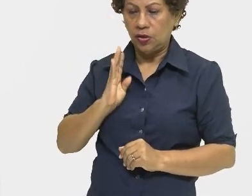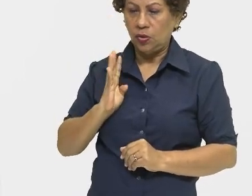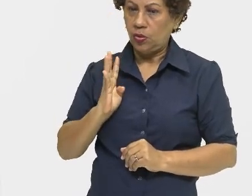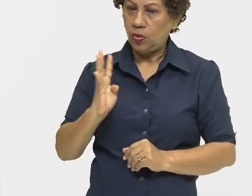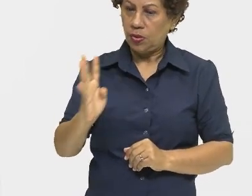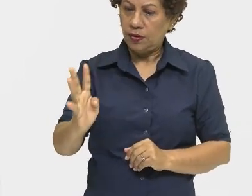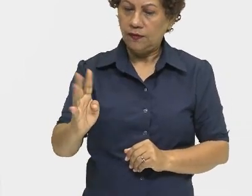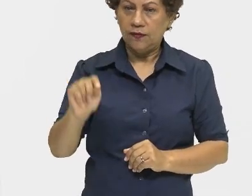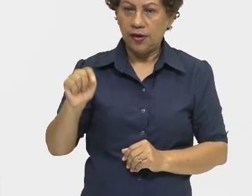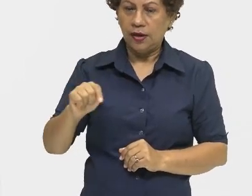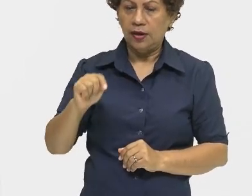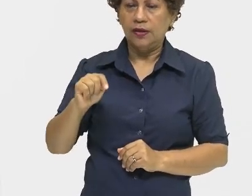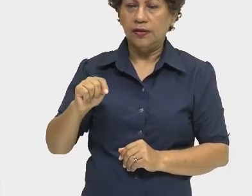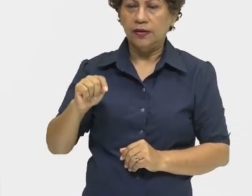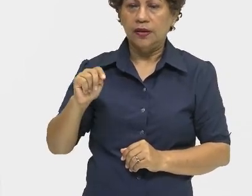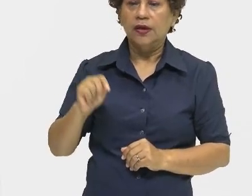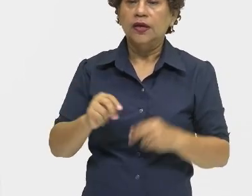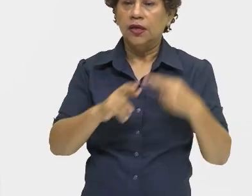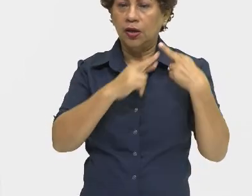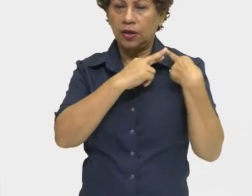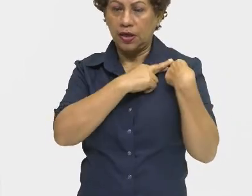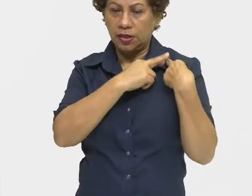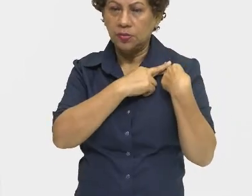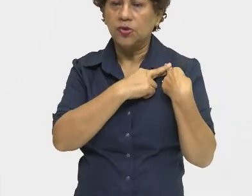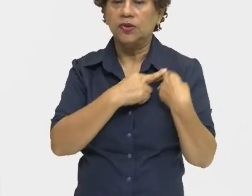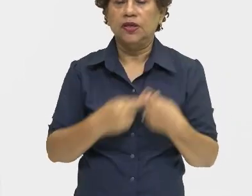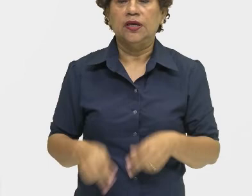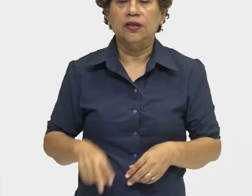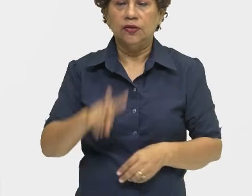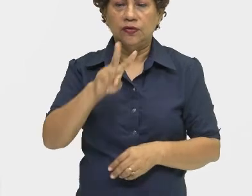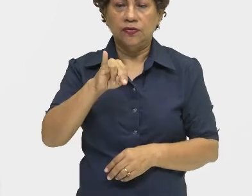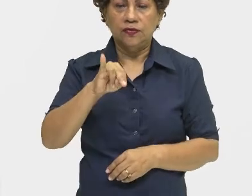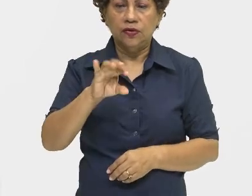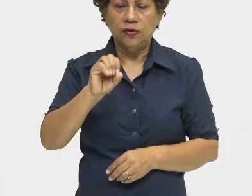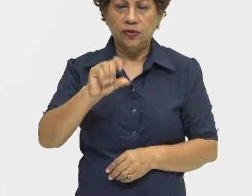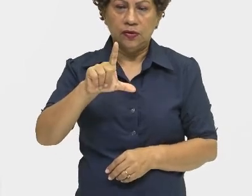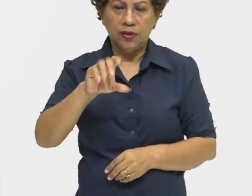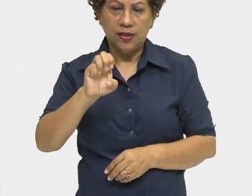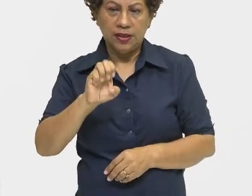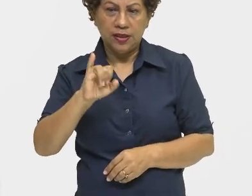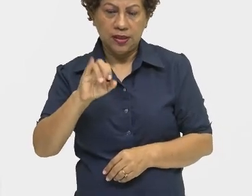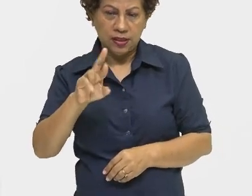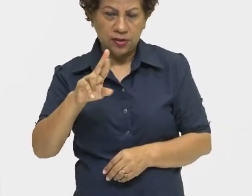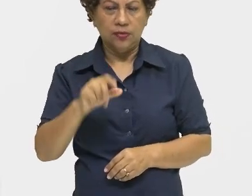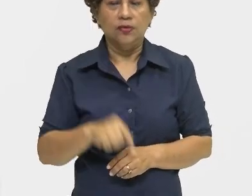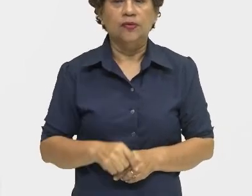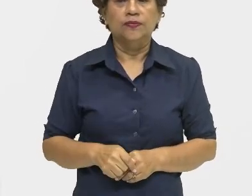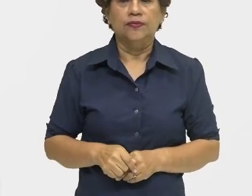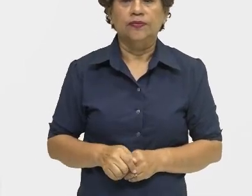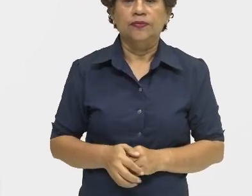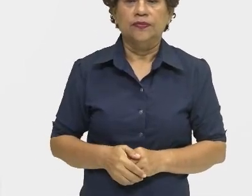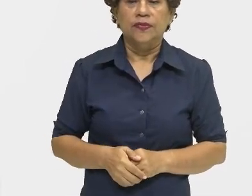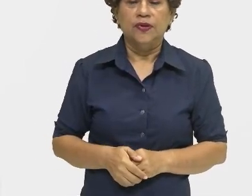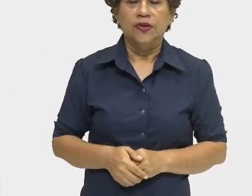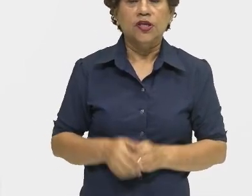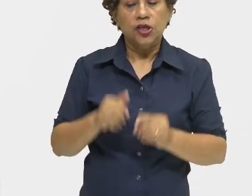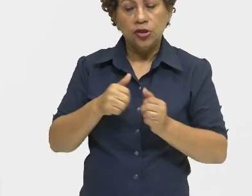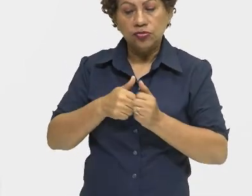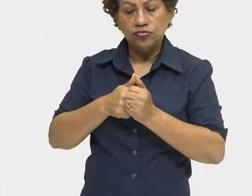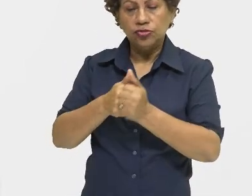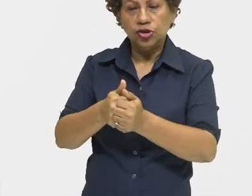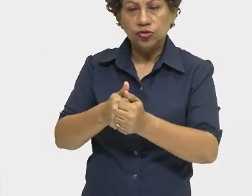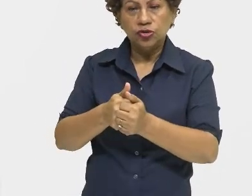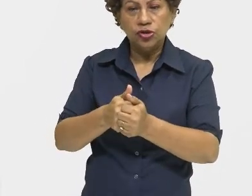seu segunda, isto é, o outro violeiro ou cantador que o acompanha. Olha só,